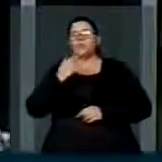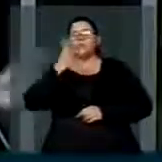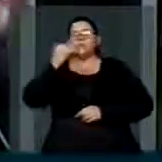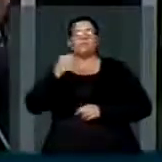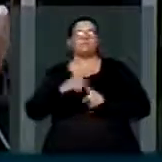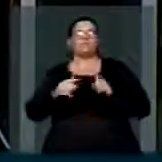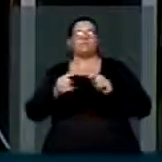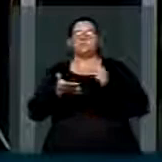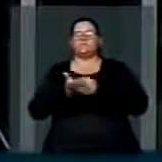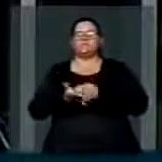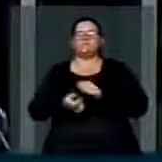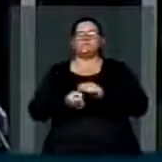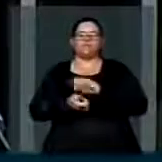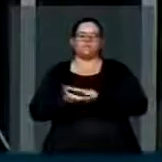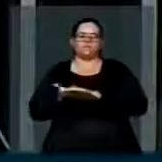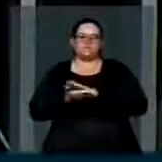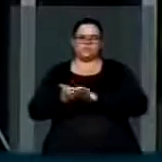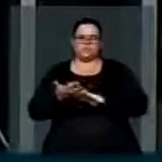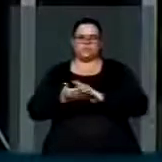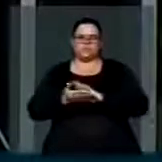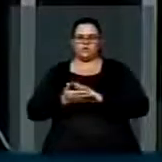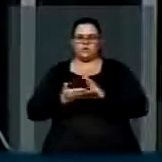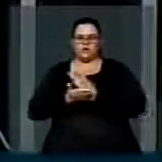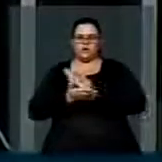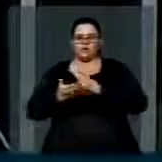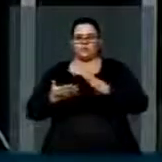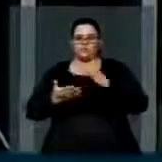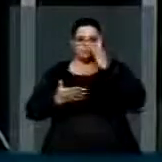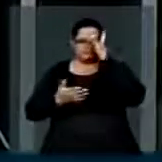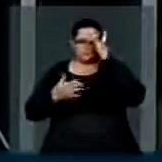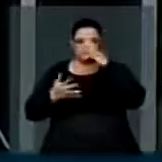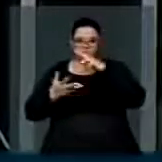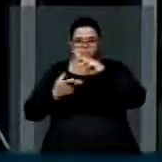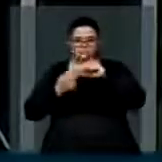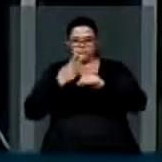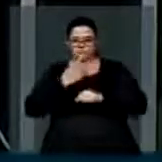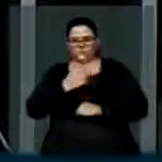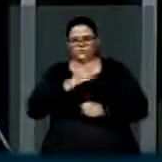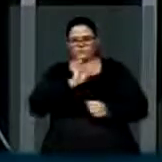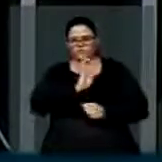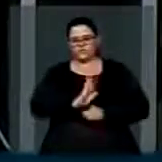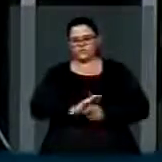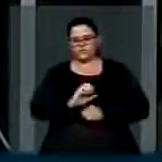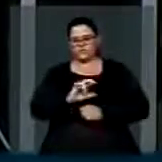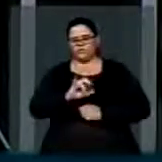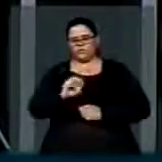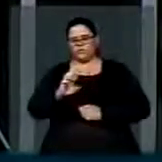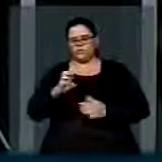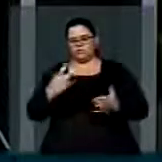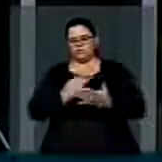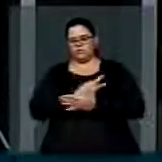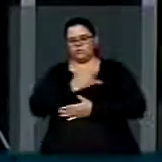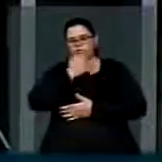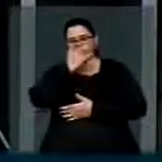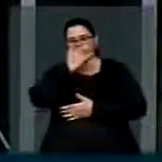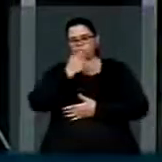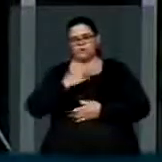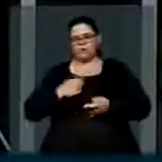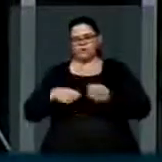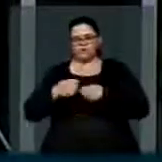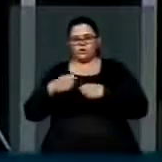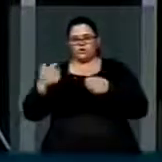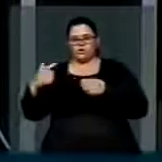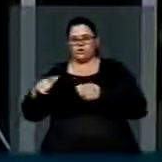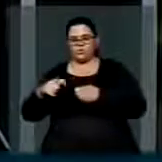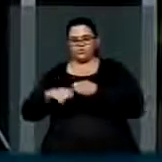dizer que o mundo está em crise, que o resultado da nossa economia está sendo afetado pelo que está acontecendo nas grandes economias do mundo,